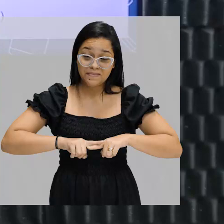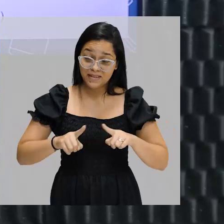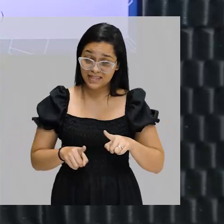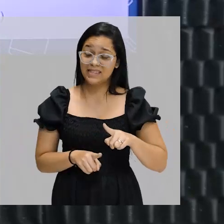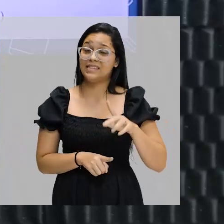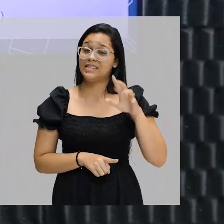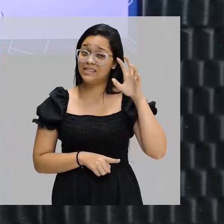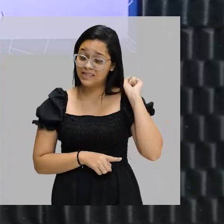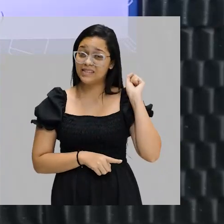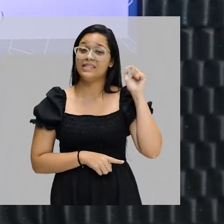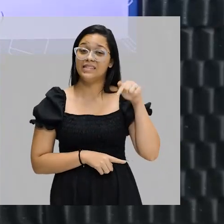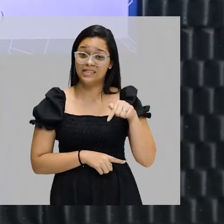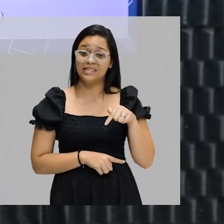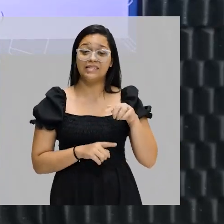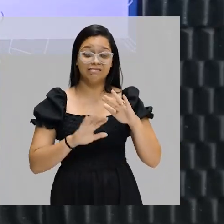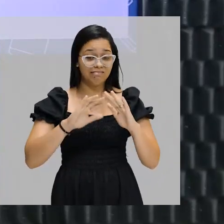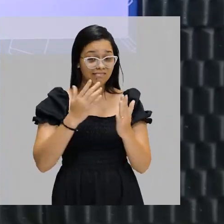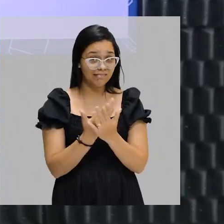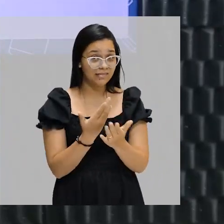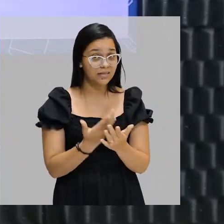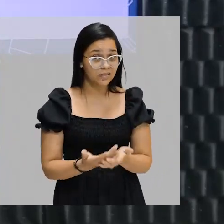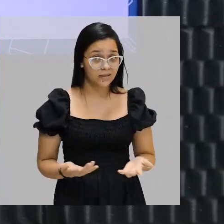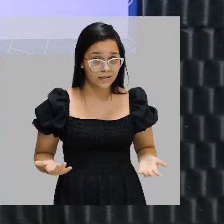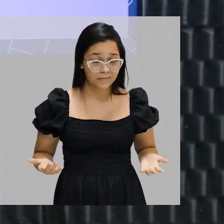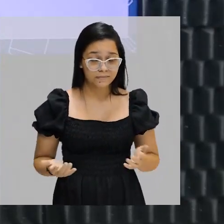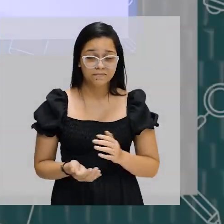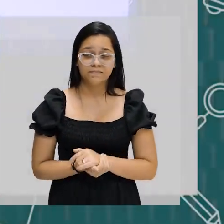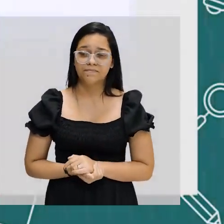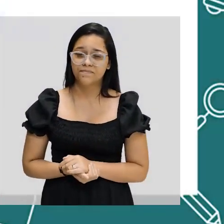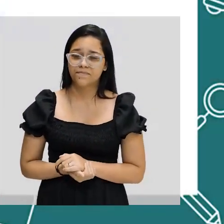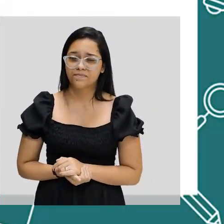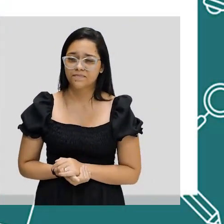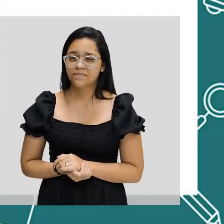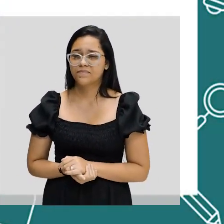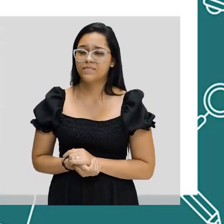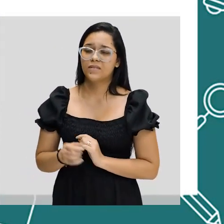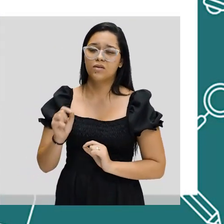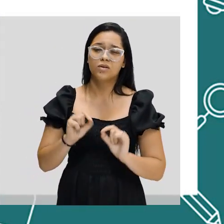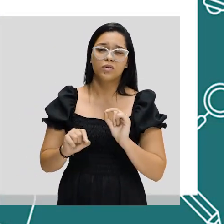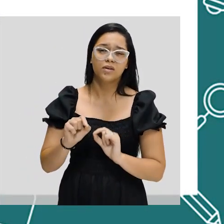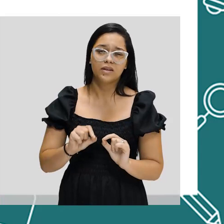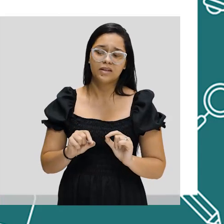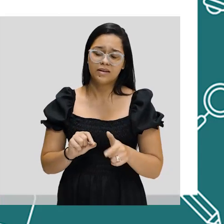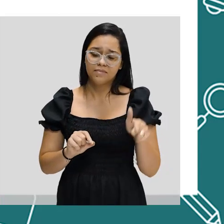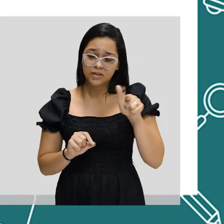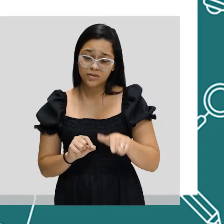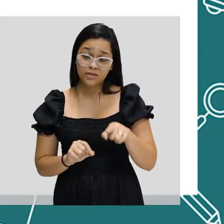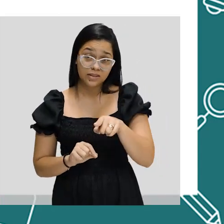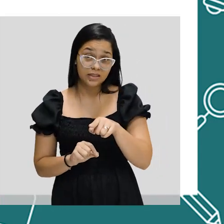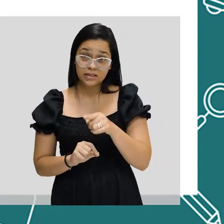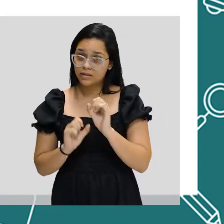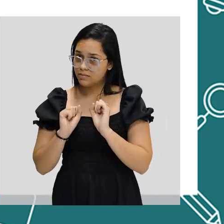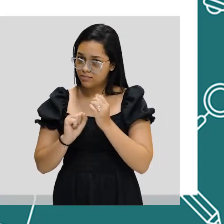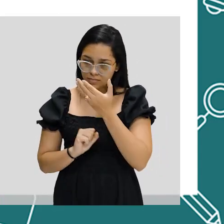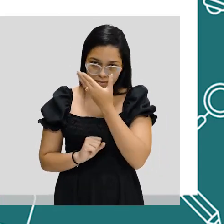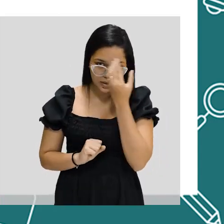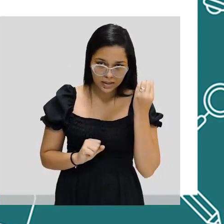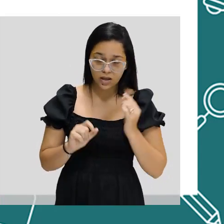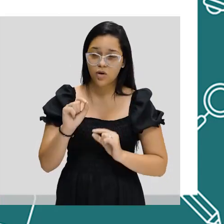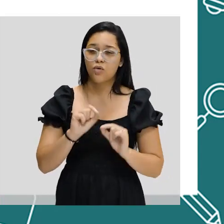escuta muito inclusive no ambiente escolar não é verdade então as interjeições repetindo aqui para que você não esqueça